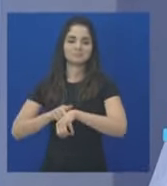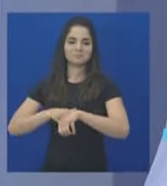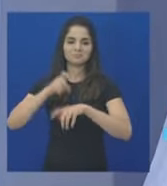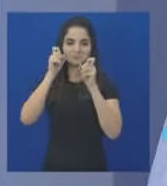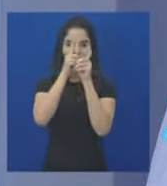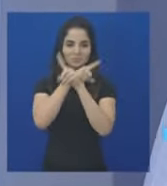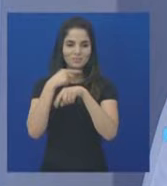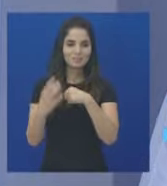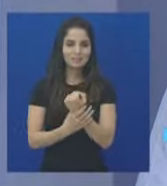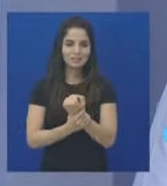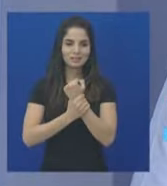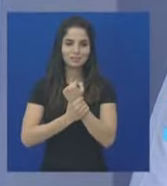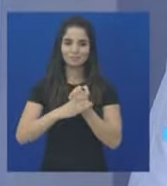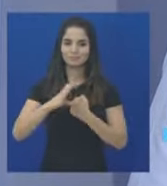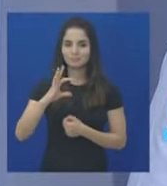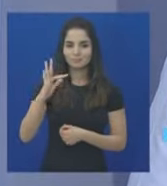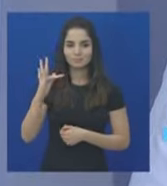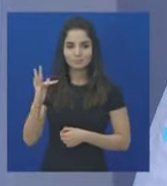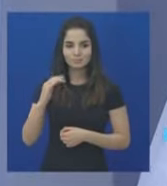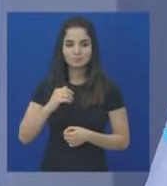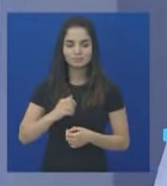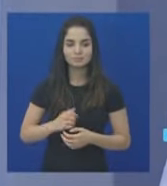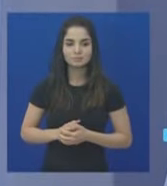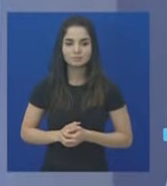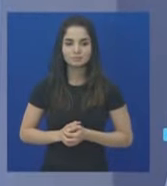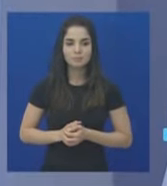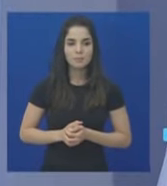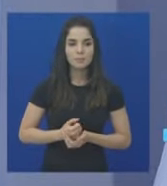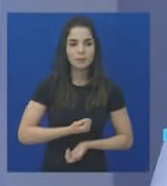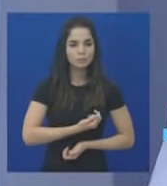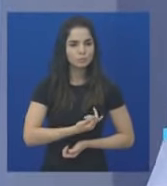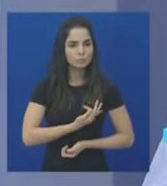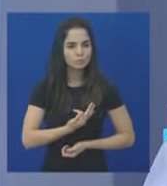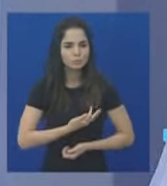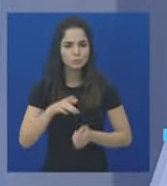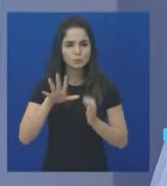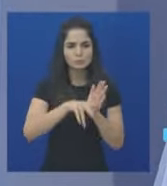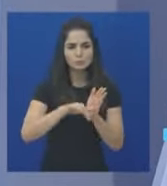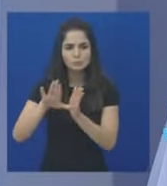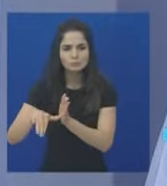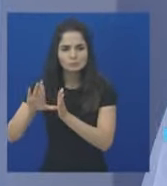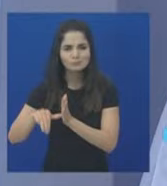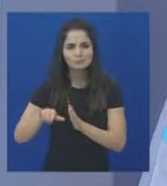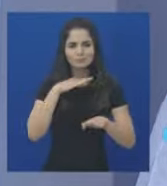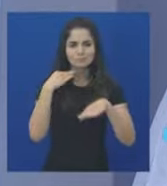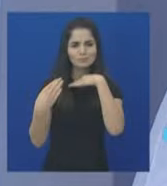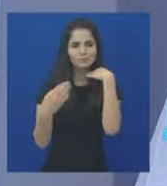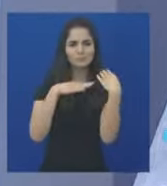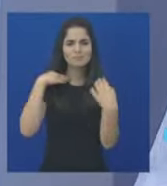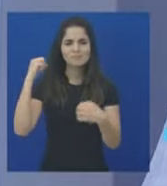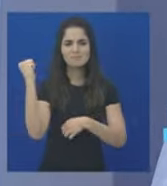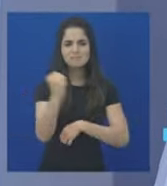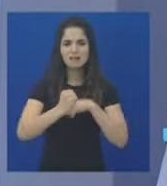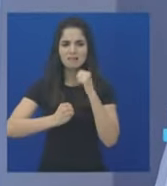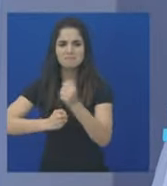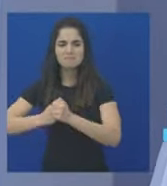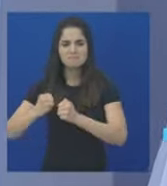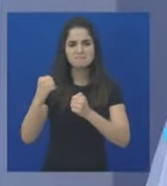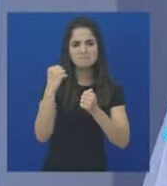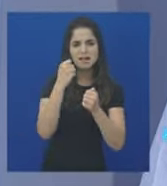na questão de segurança em Cabo Frio. O número de assaltos, o número de homicídios, o tráfico de